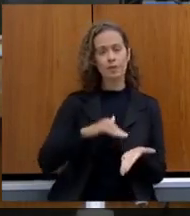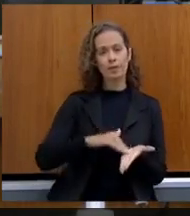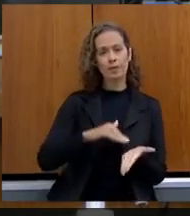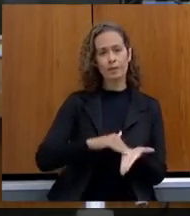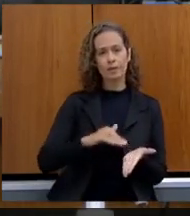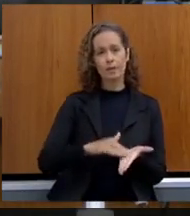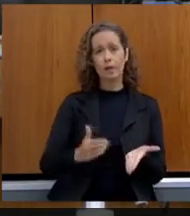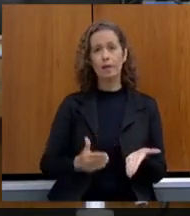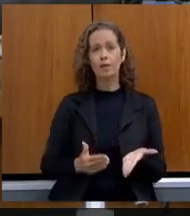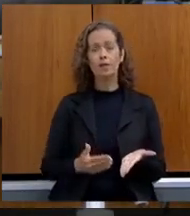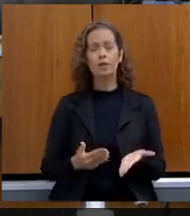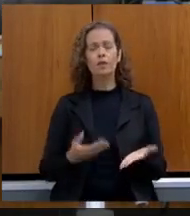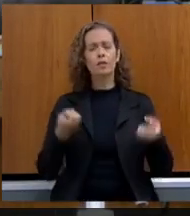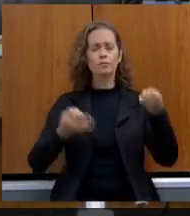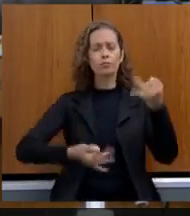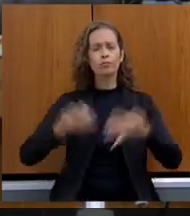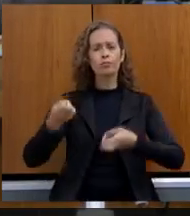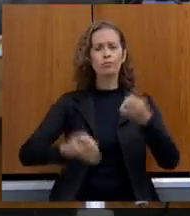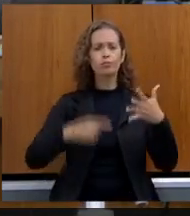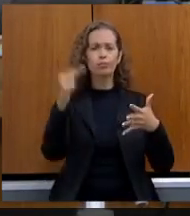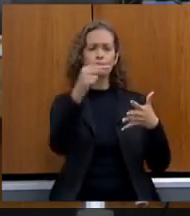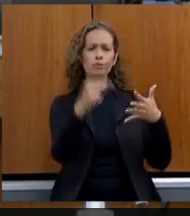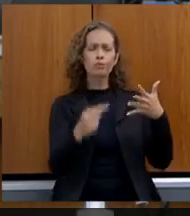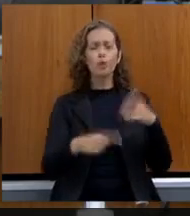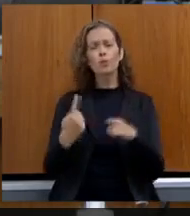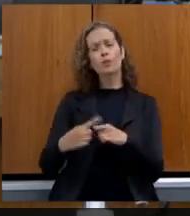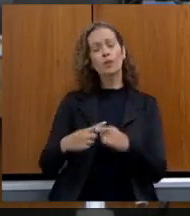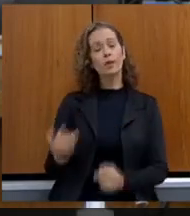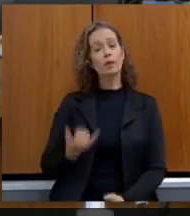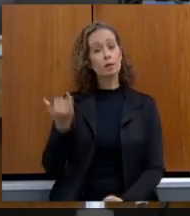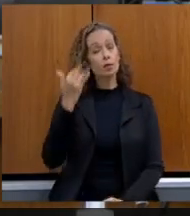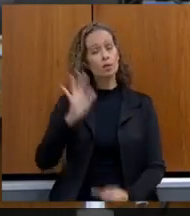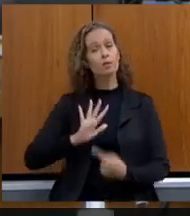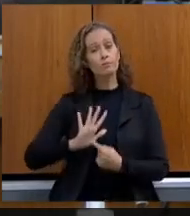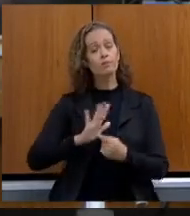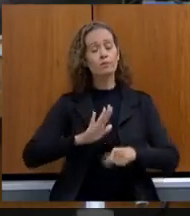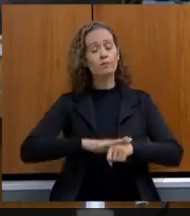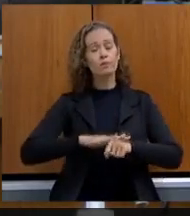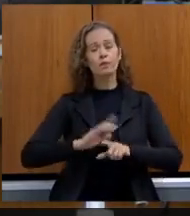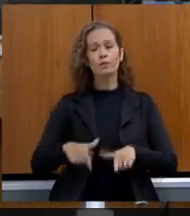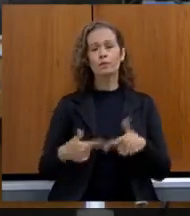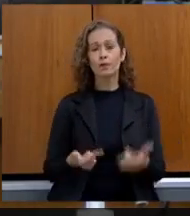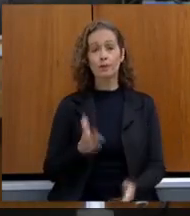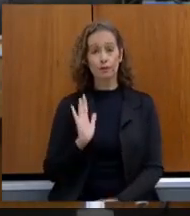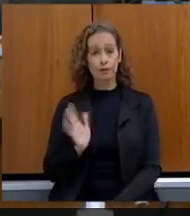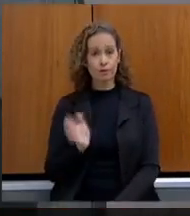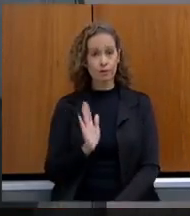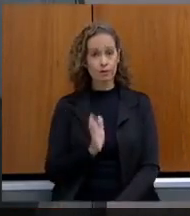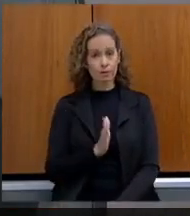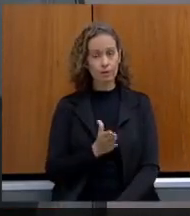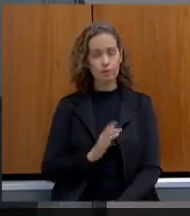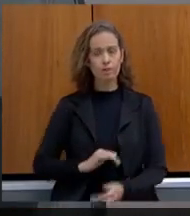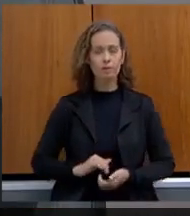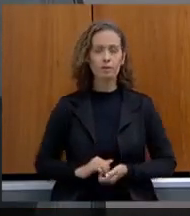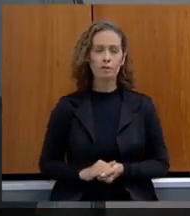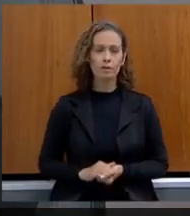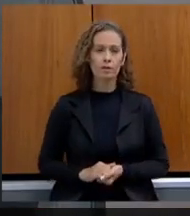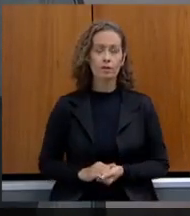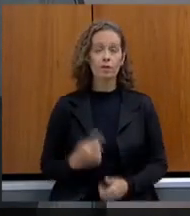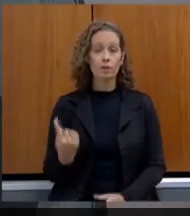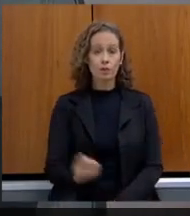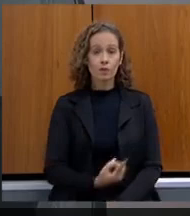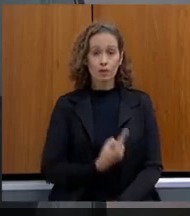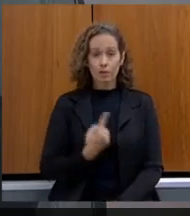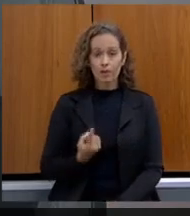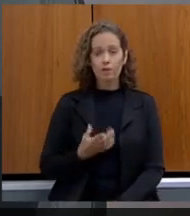comentar todos esses pontos porque eu acho importante que a gente destaque os feitos é o que a gente